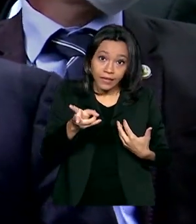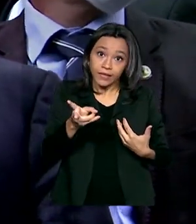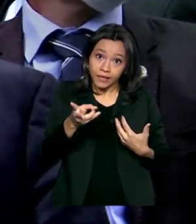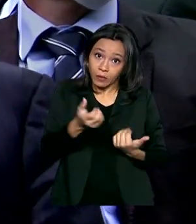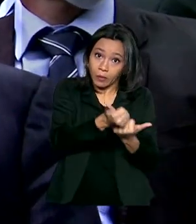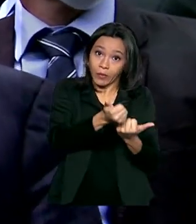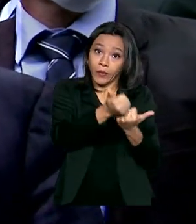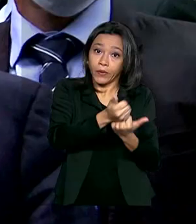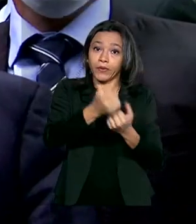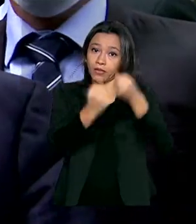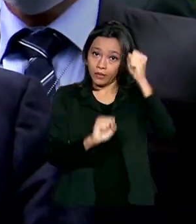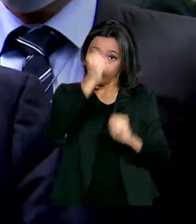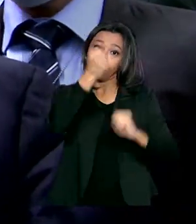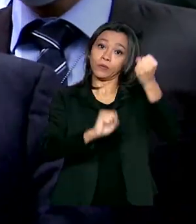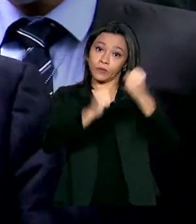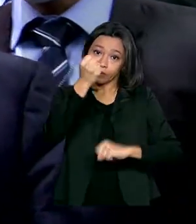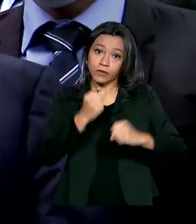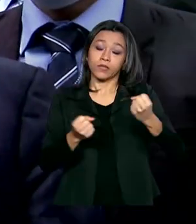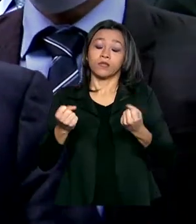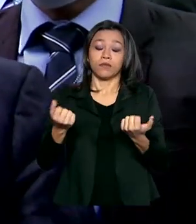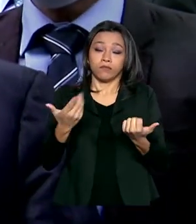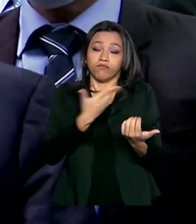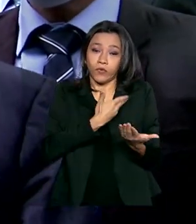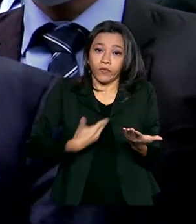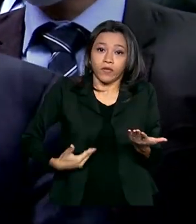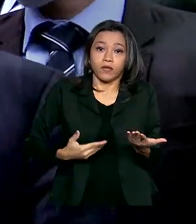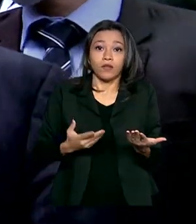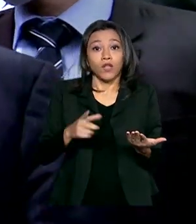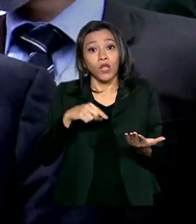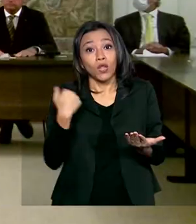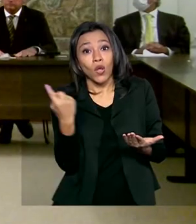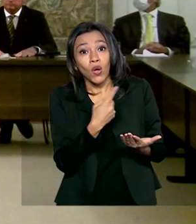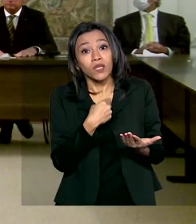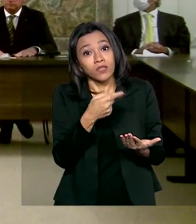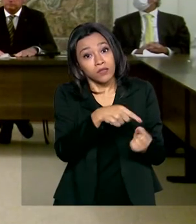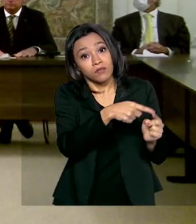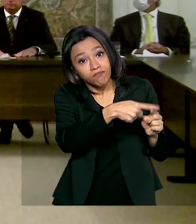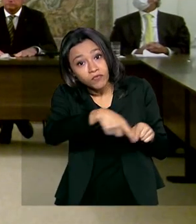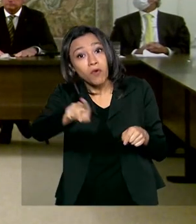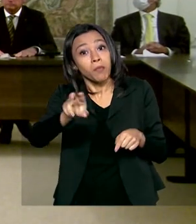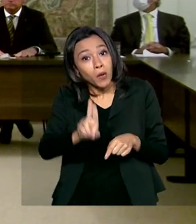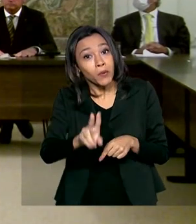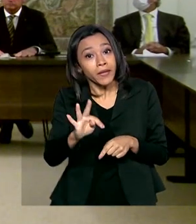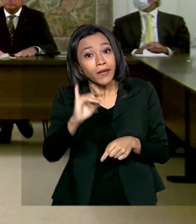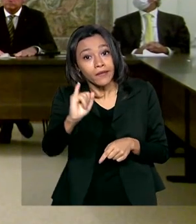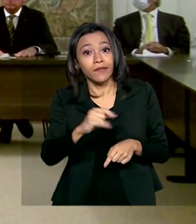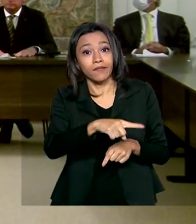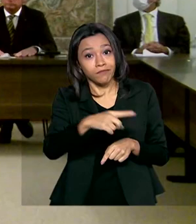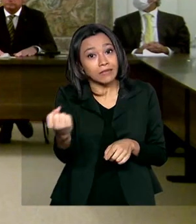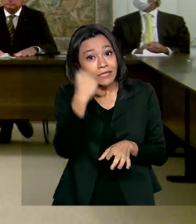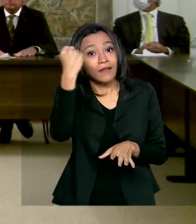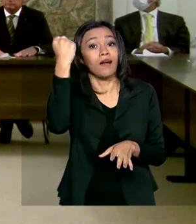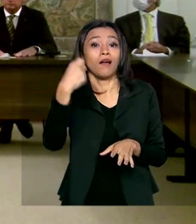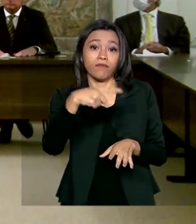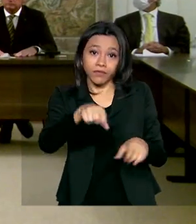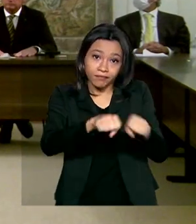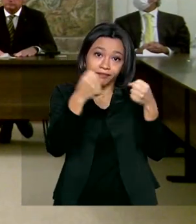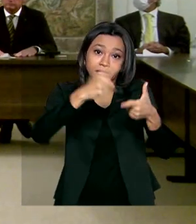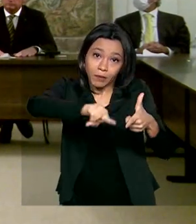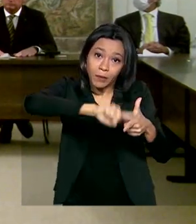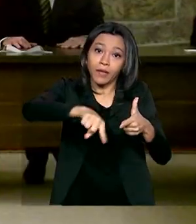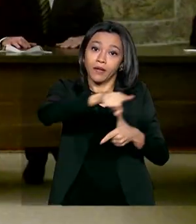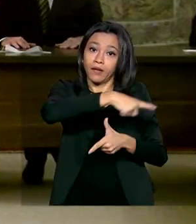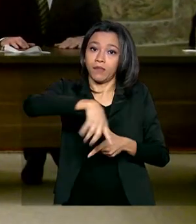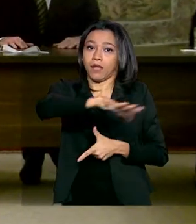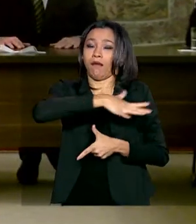brasileira e do comércio brasileiro, estamos indo para a UTI. O presidente do STF escutou as reivindicações de empresários